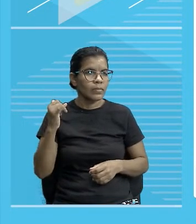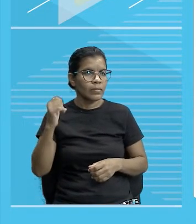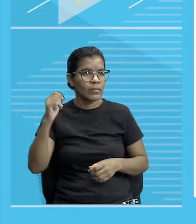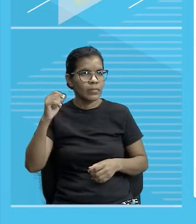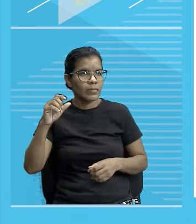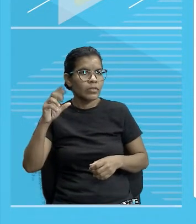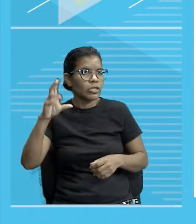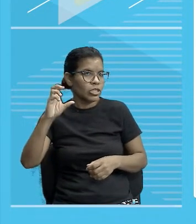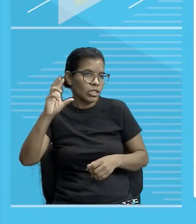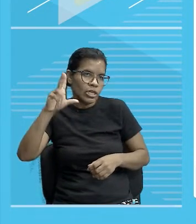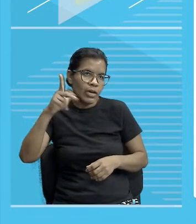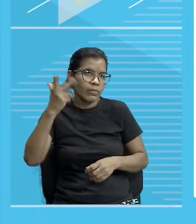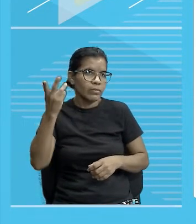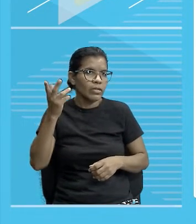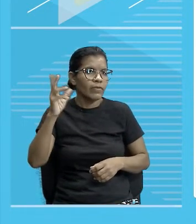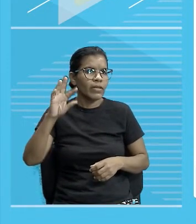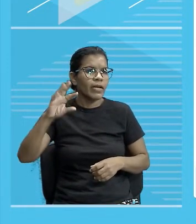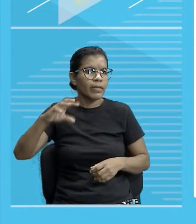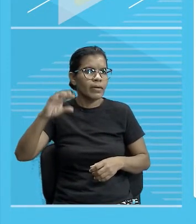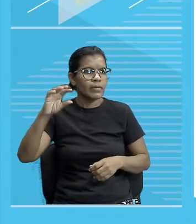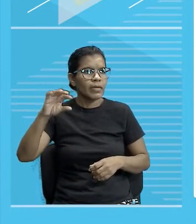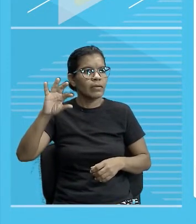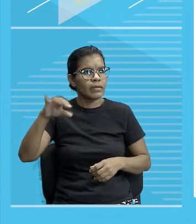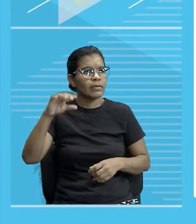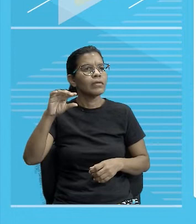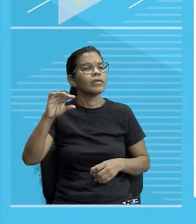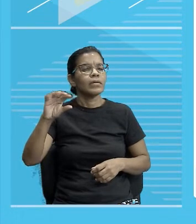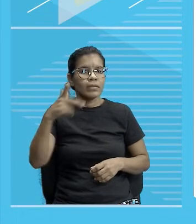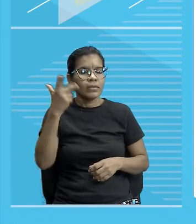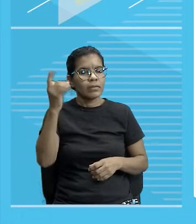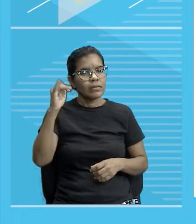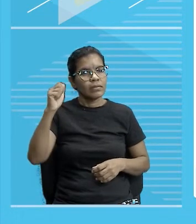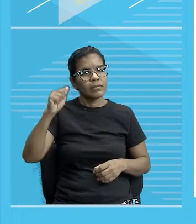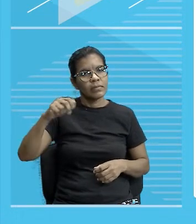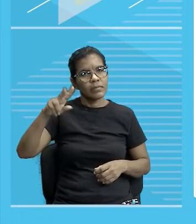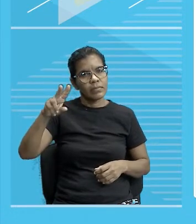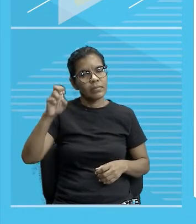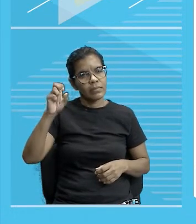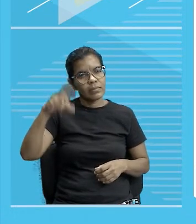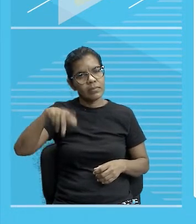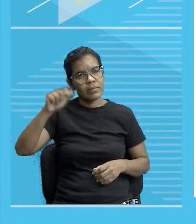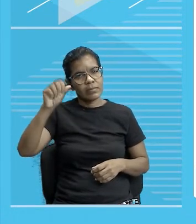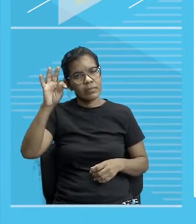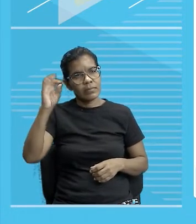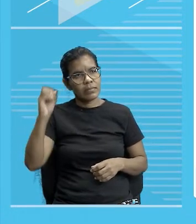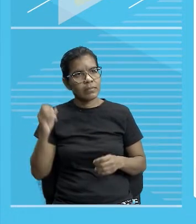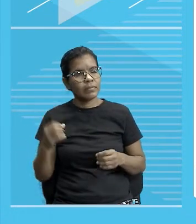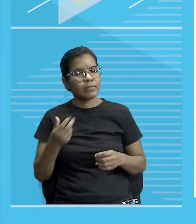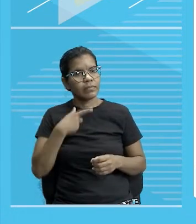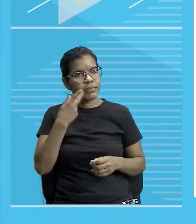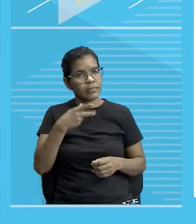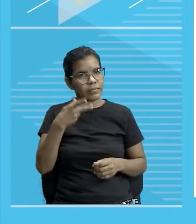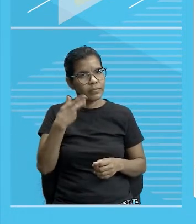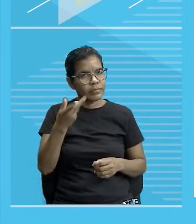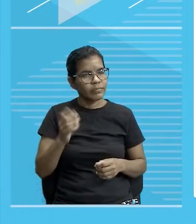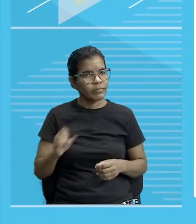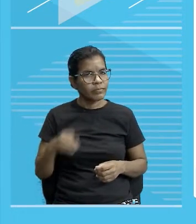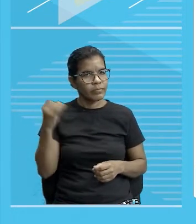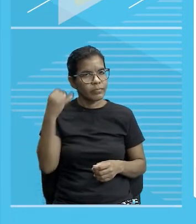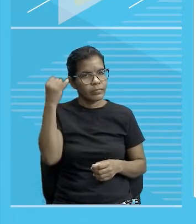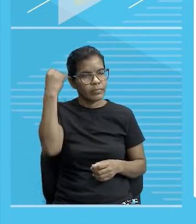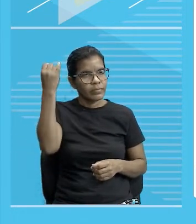ou Dalberto né é chavenato ele ele diz uma coisa interessante